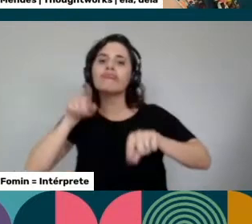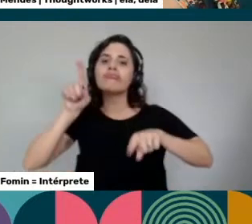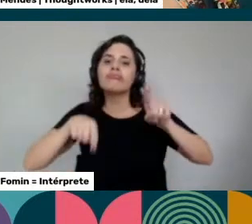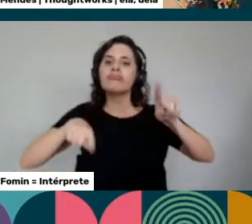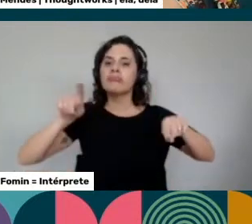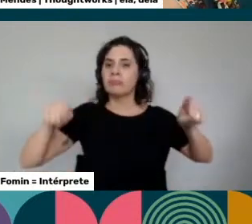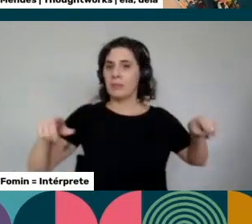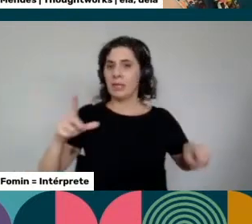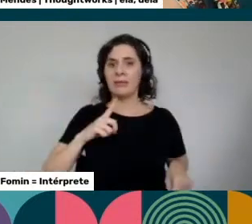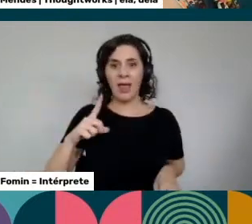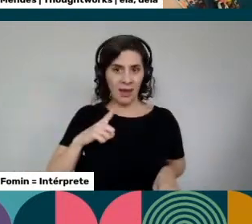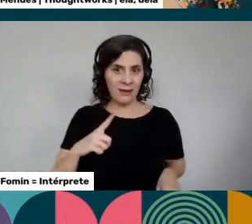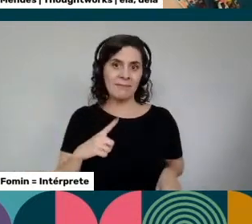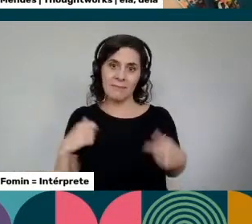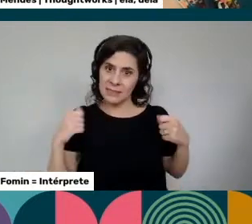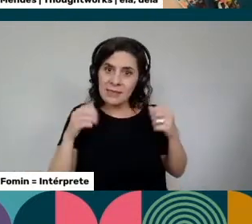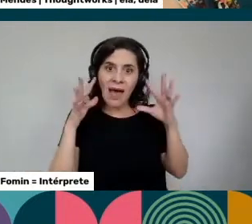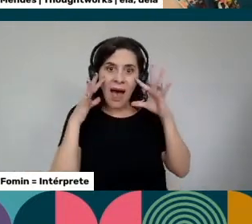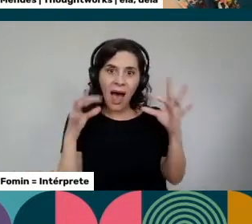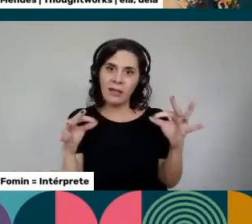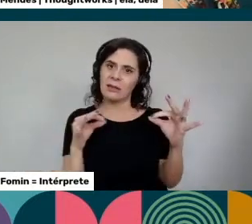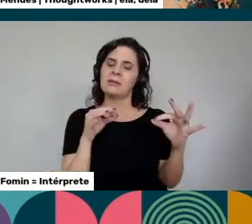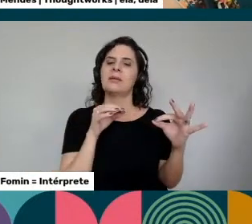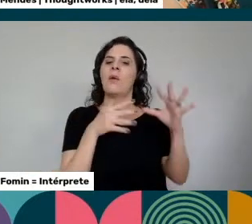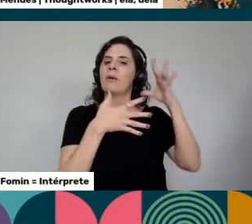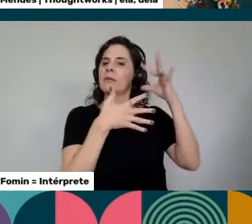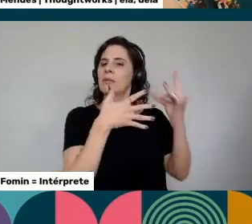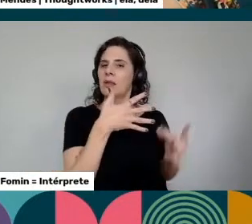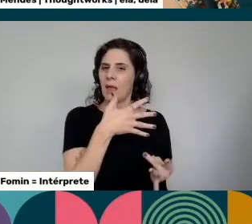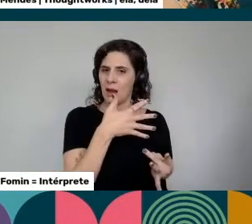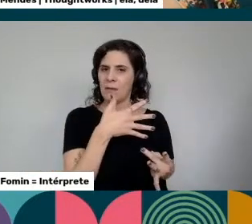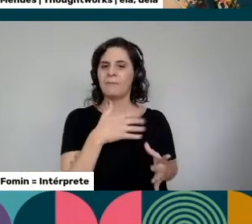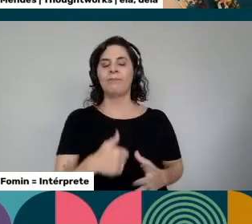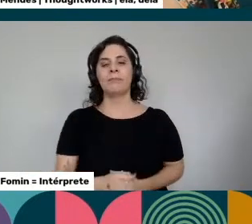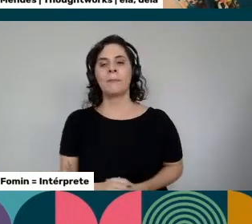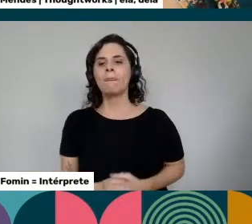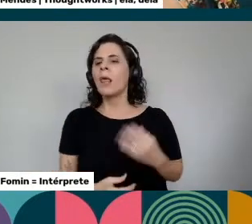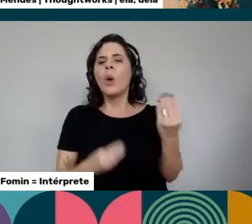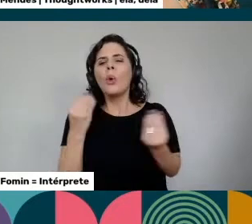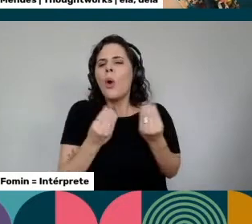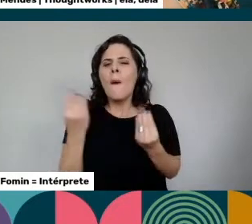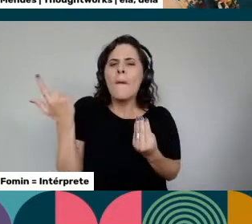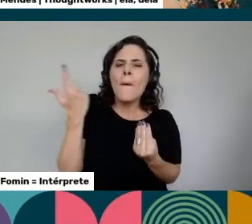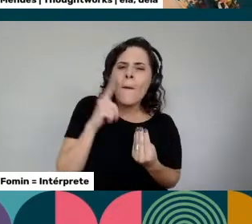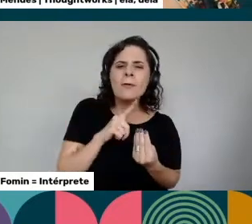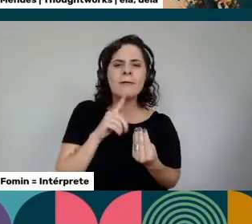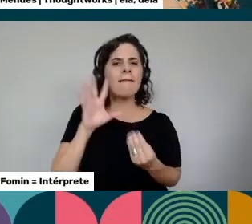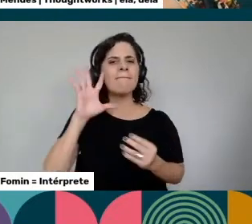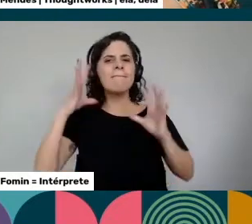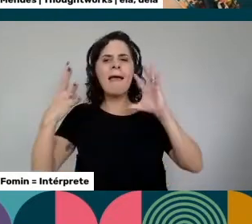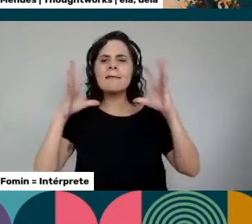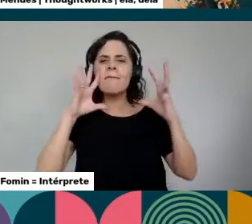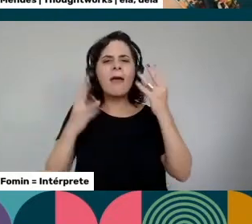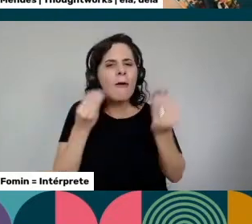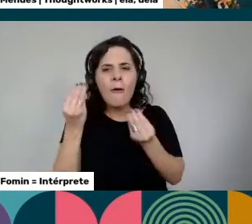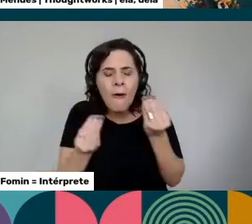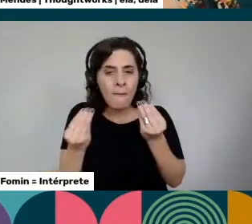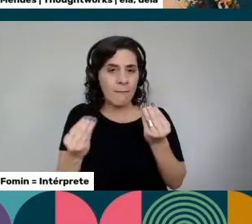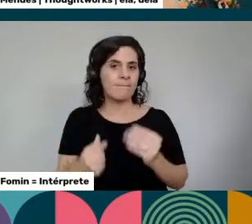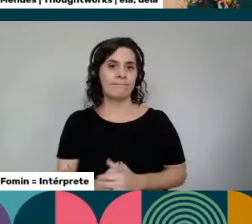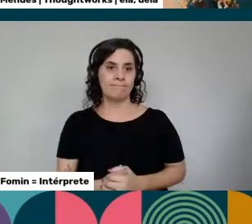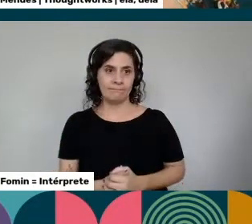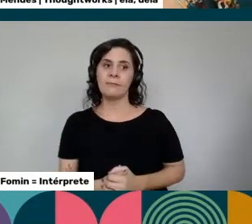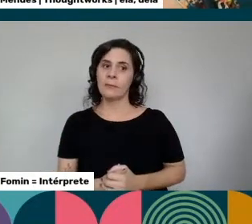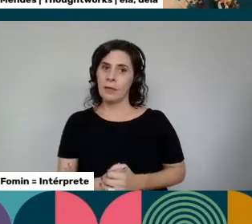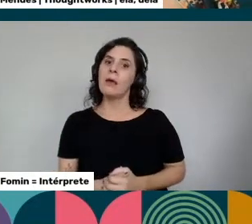também, né, falando um pouquinho de como a gente tem tentado resolver isso, ou minimizar um pouco esse impacto, através da